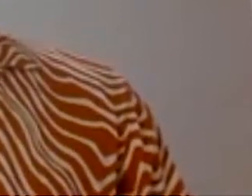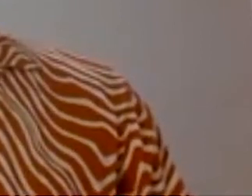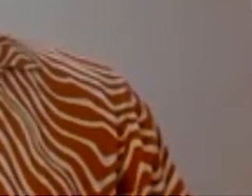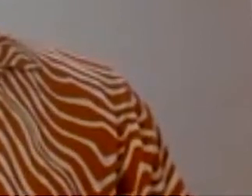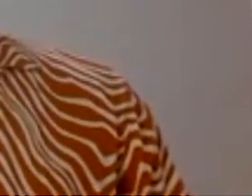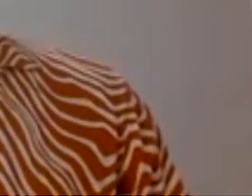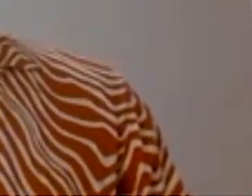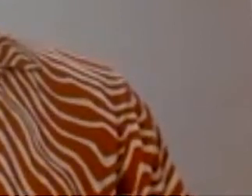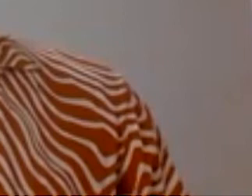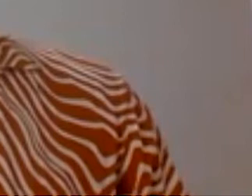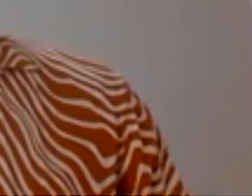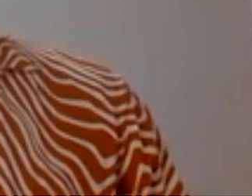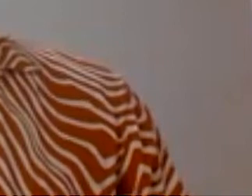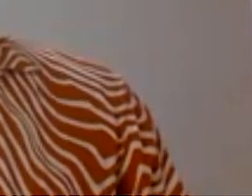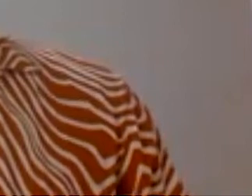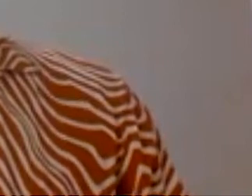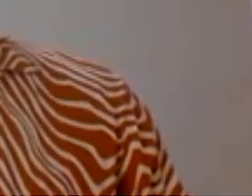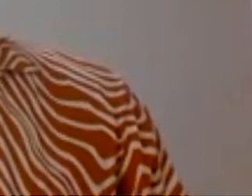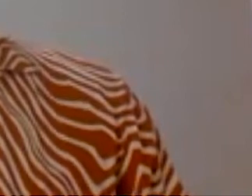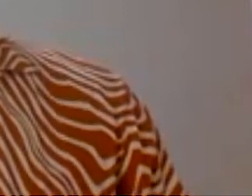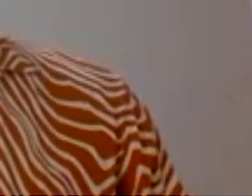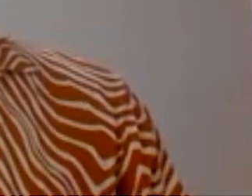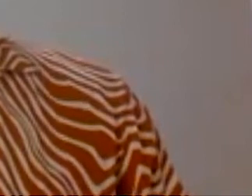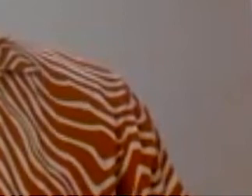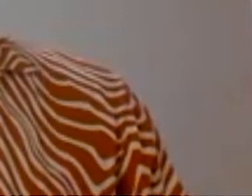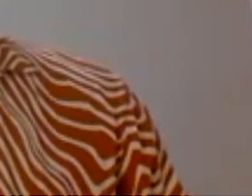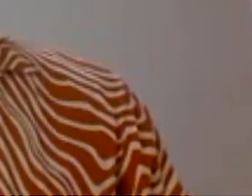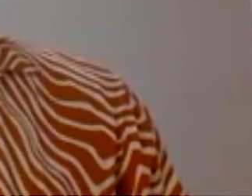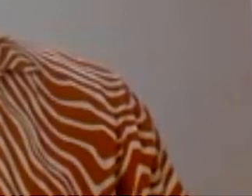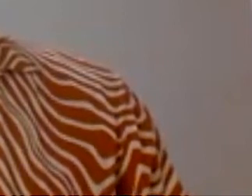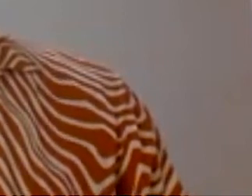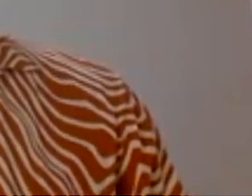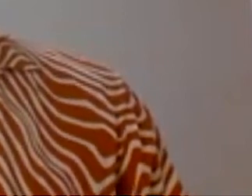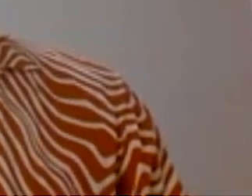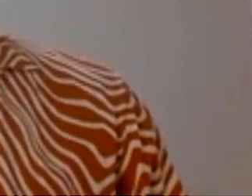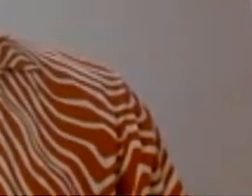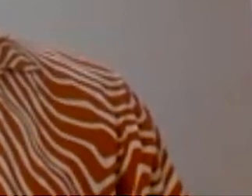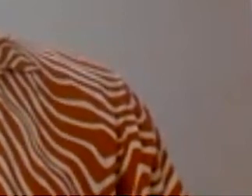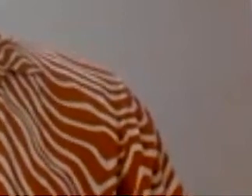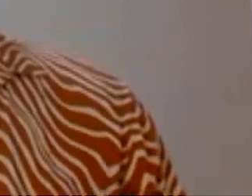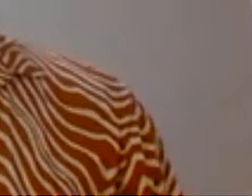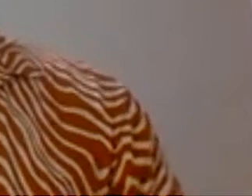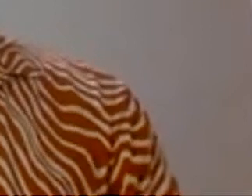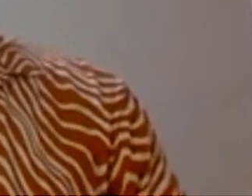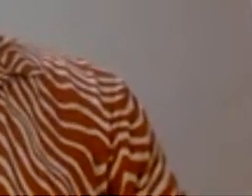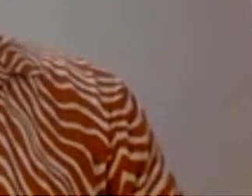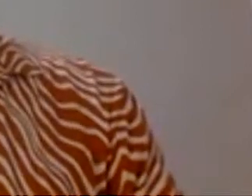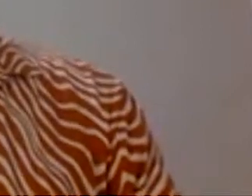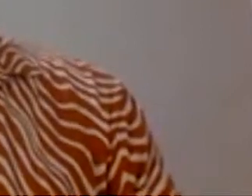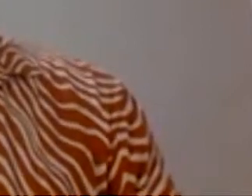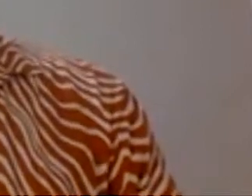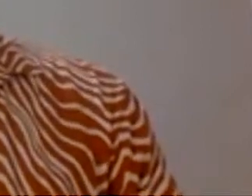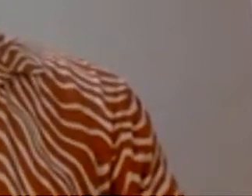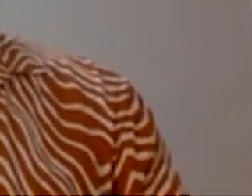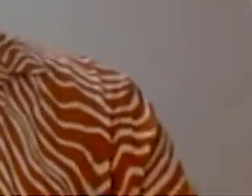eles Carlos de Oliveira, pardo, com barba e cabelo e barba preto, camiseta preta, um fone de ouvido grande, está de